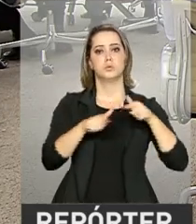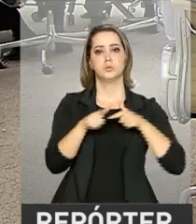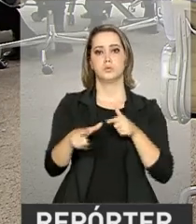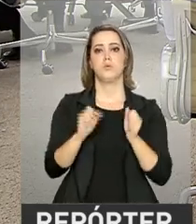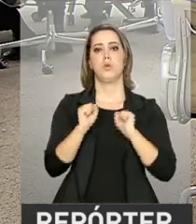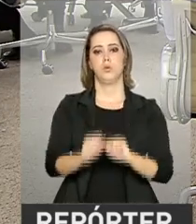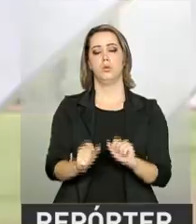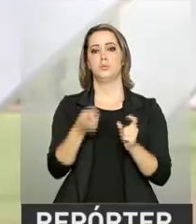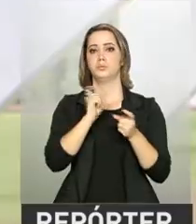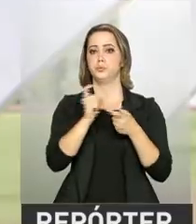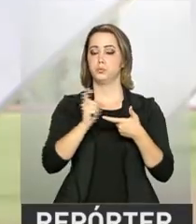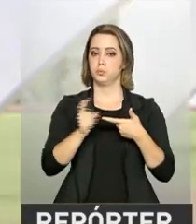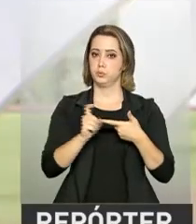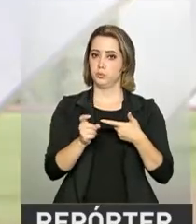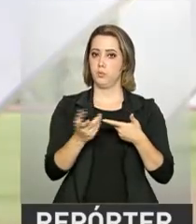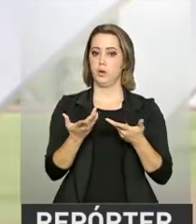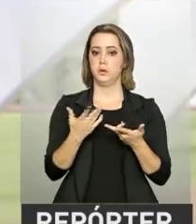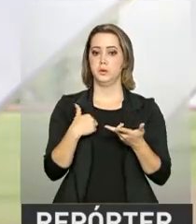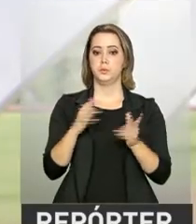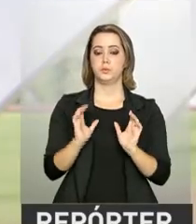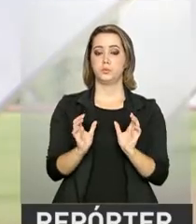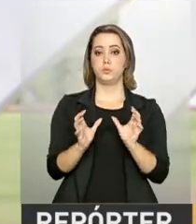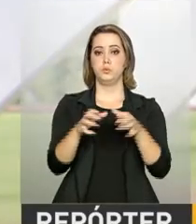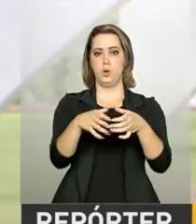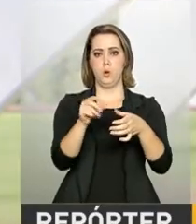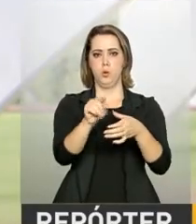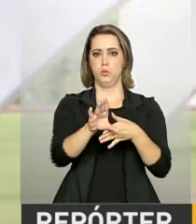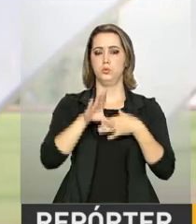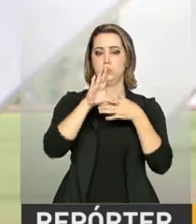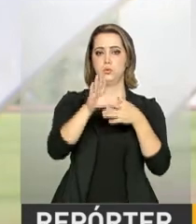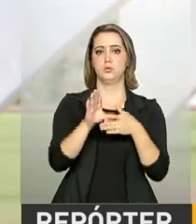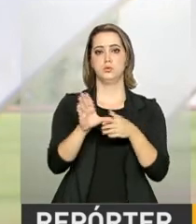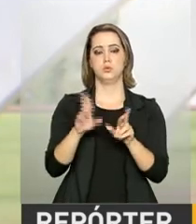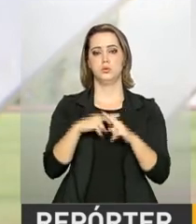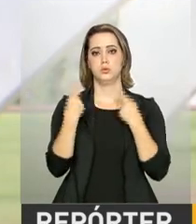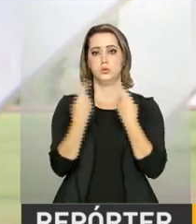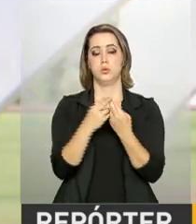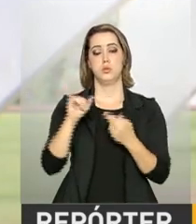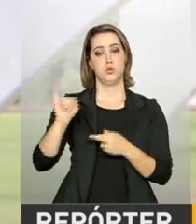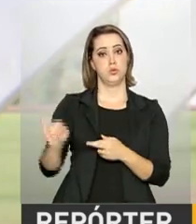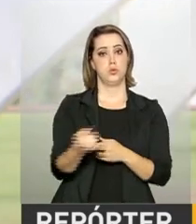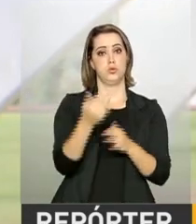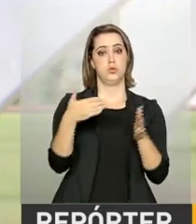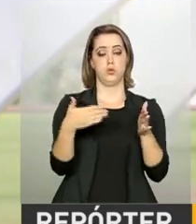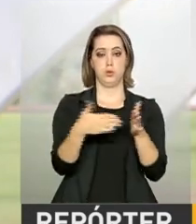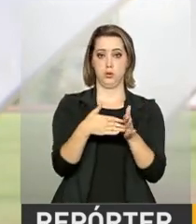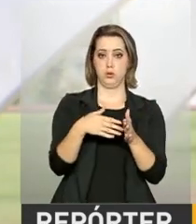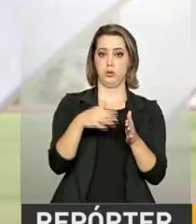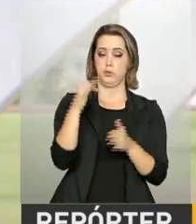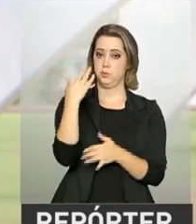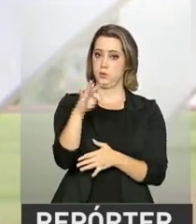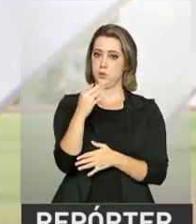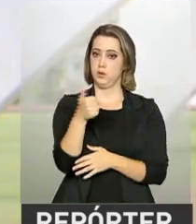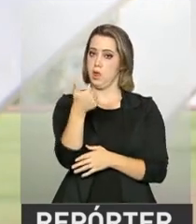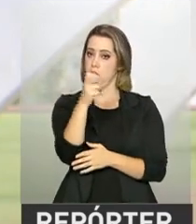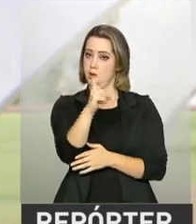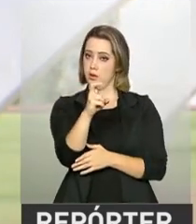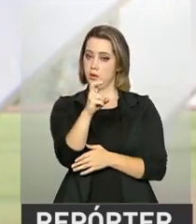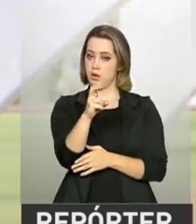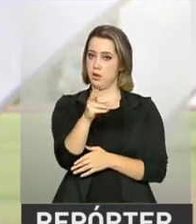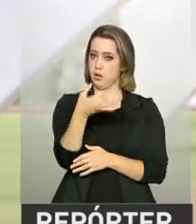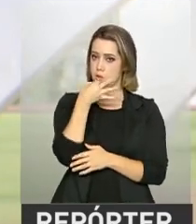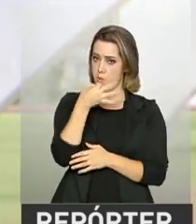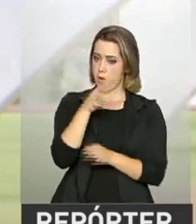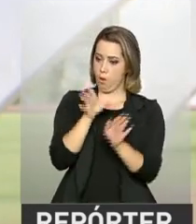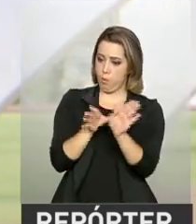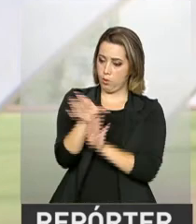Poder Executivo. Os membros do Conselho se reuniram nos meses de janeiro e fevereiro desse ano e definiram 15 recomendações. Essas